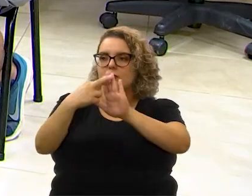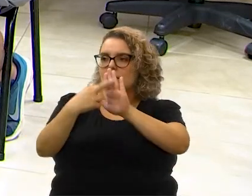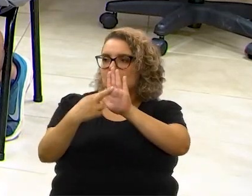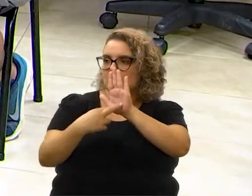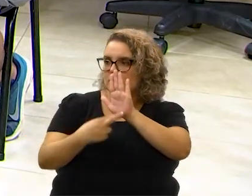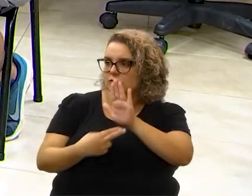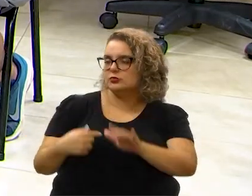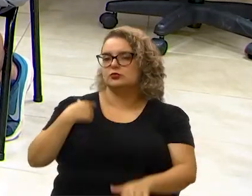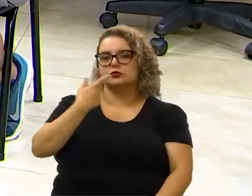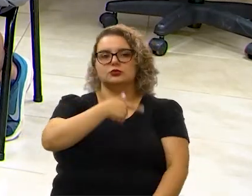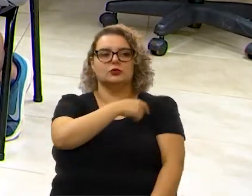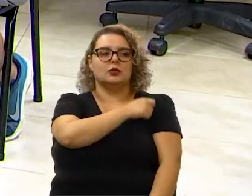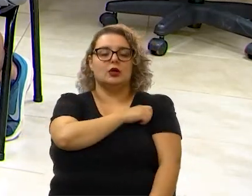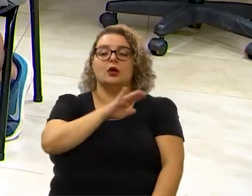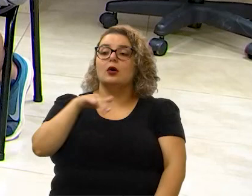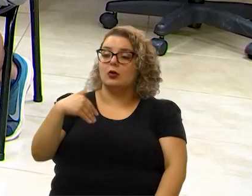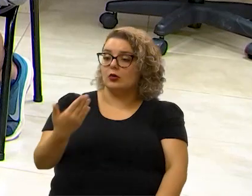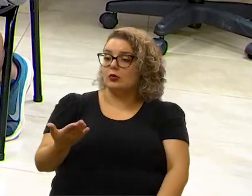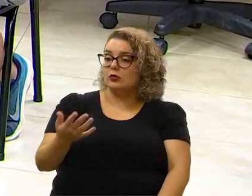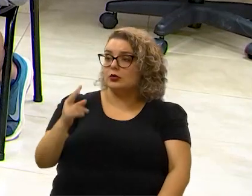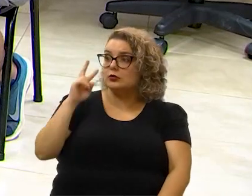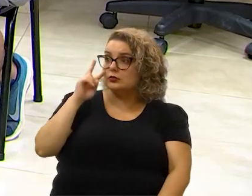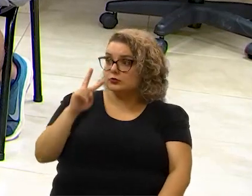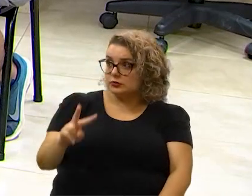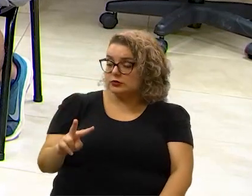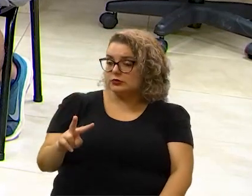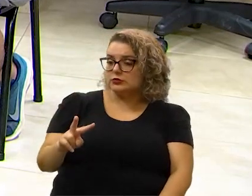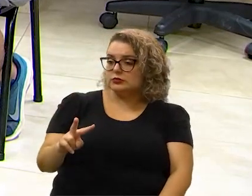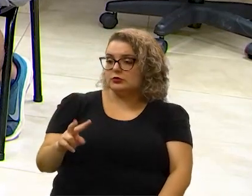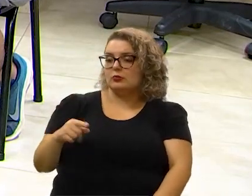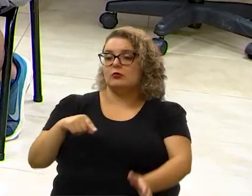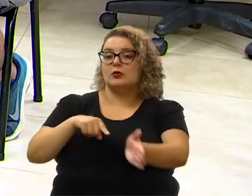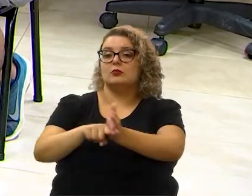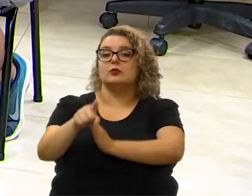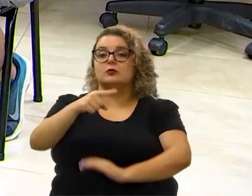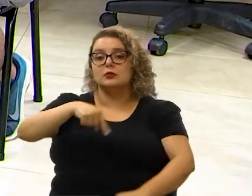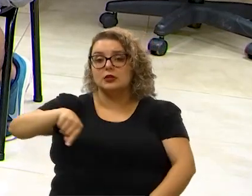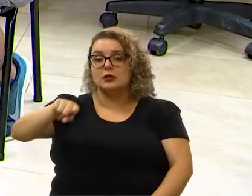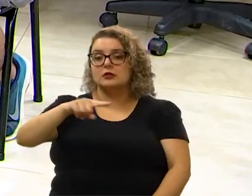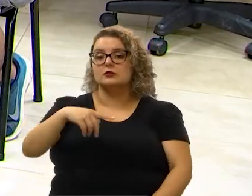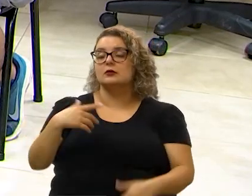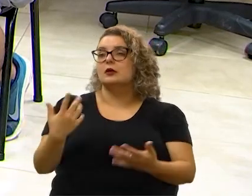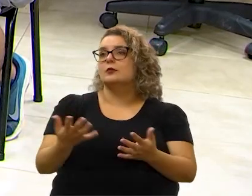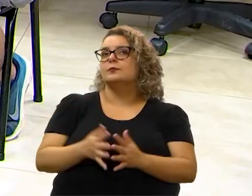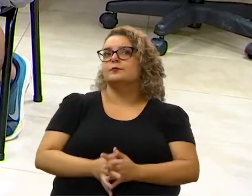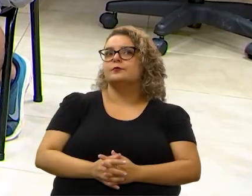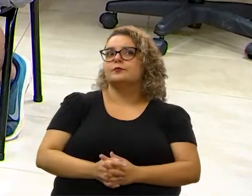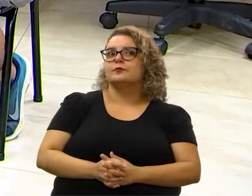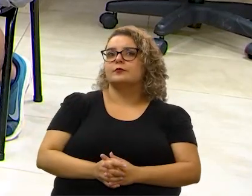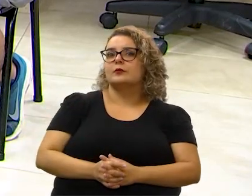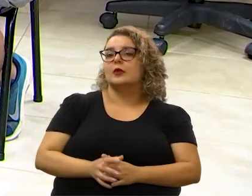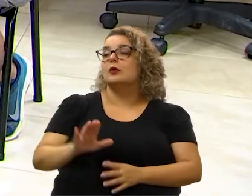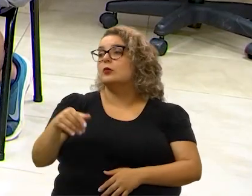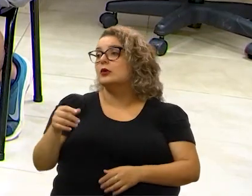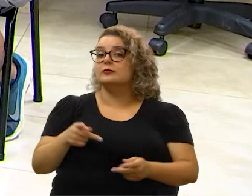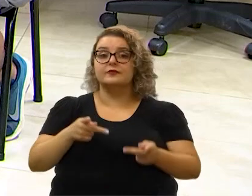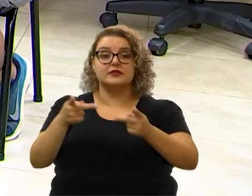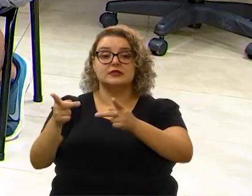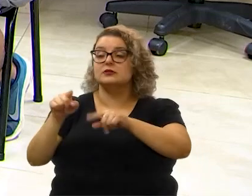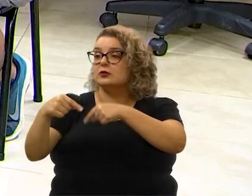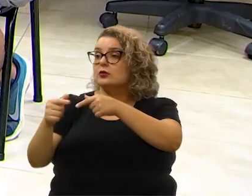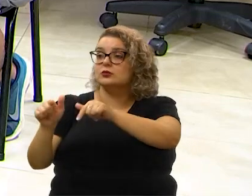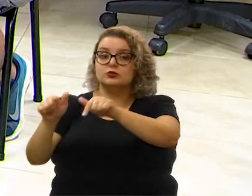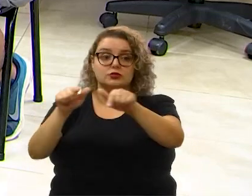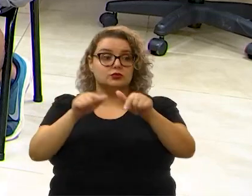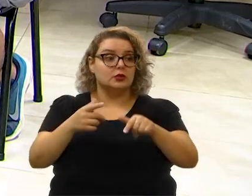dos nossos alunos. Só que quando nós fomos olhar assim, nós perguntamos para eles, quando vocês vão em outras cidades,